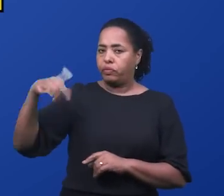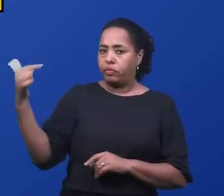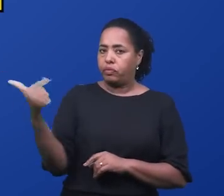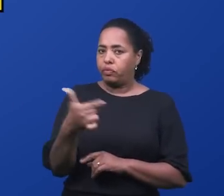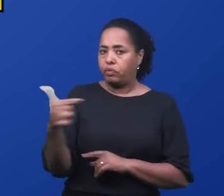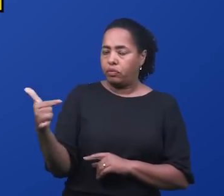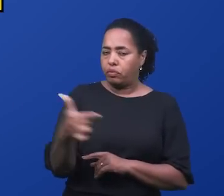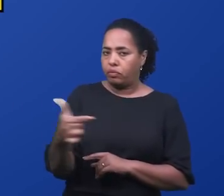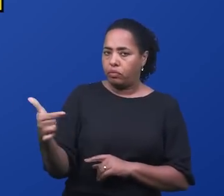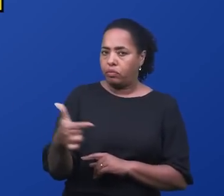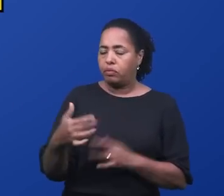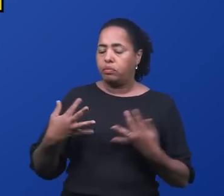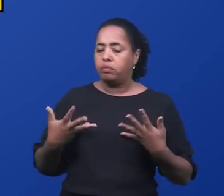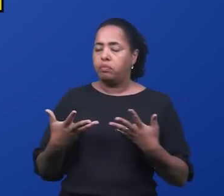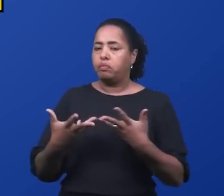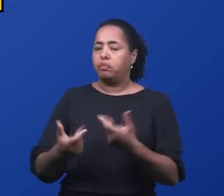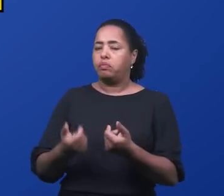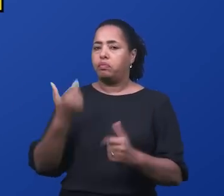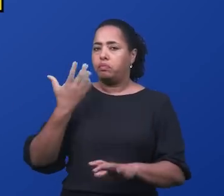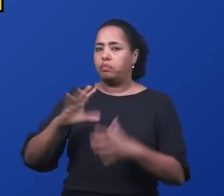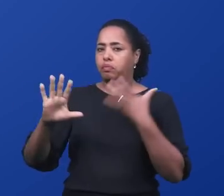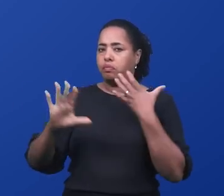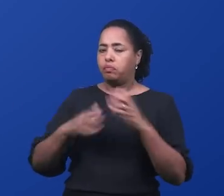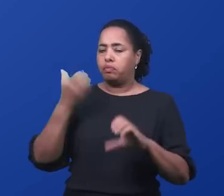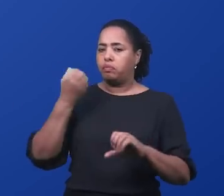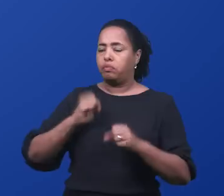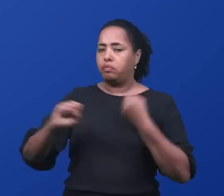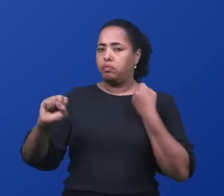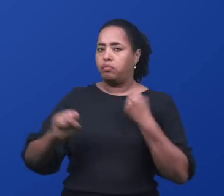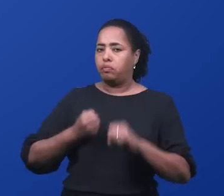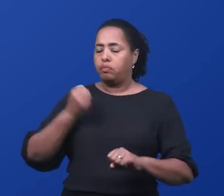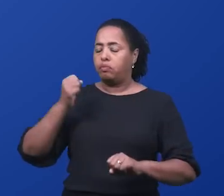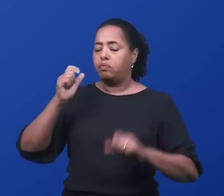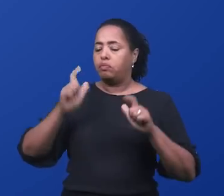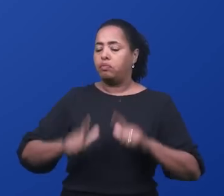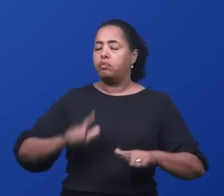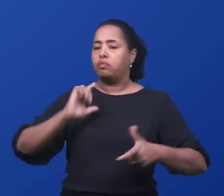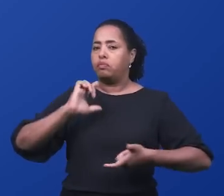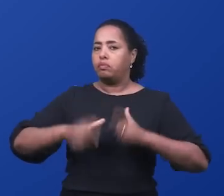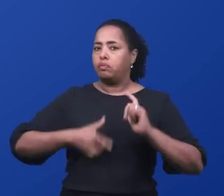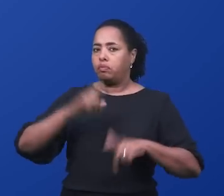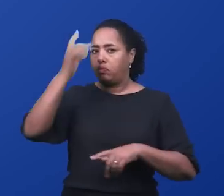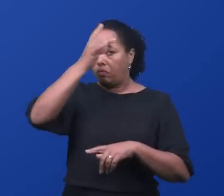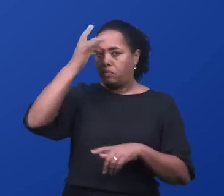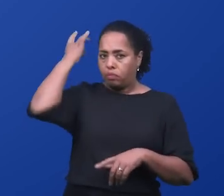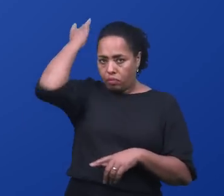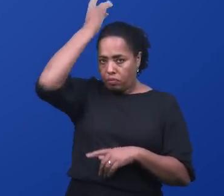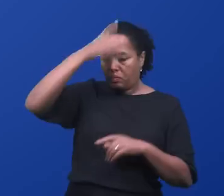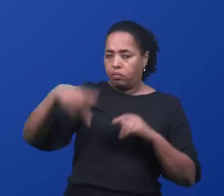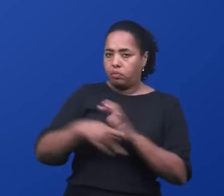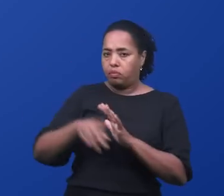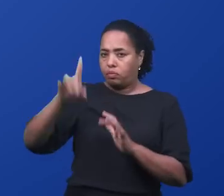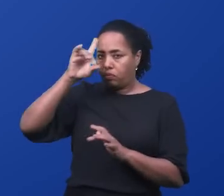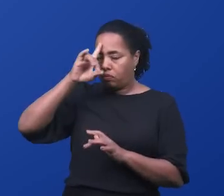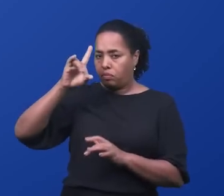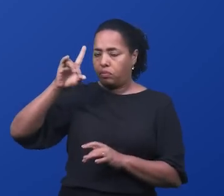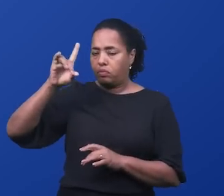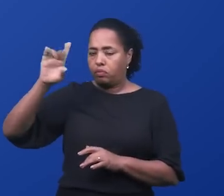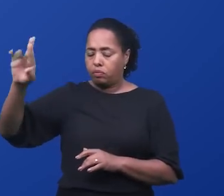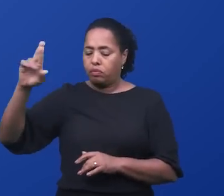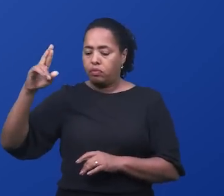do maravilhoso salmista de Israel. O Espírito do Senhor fala por